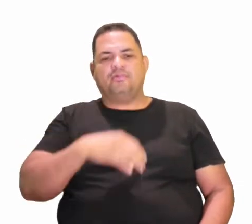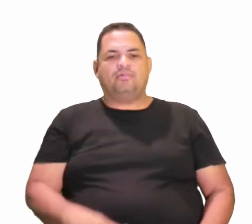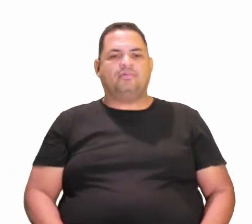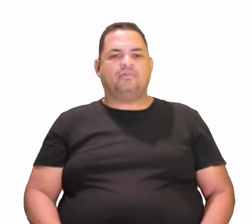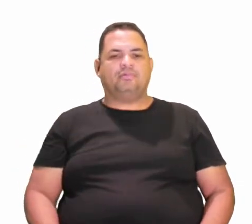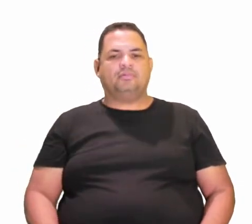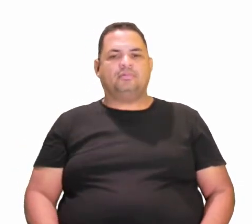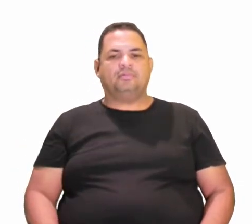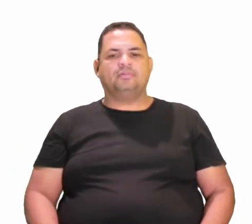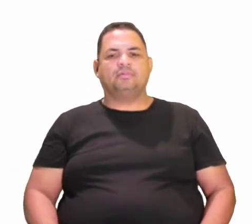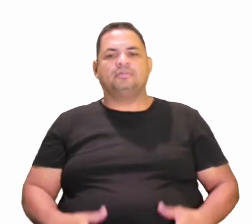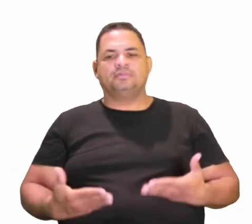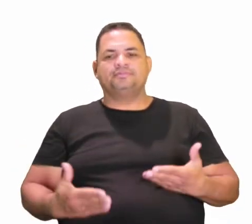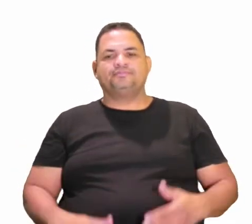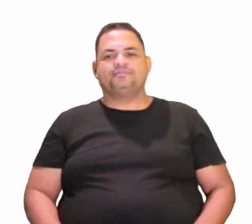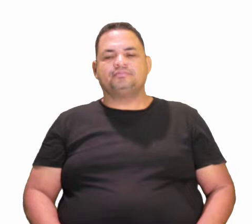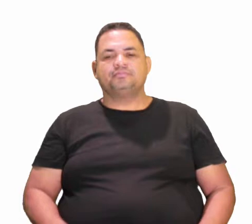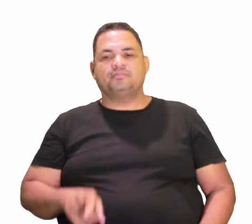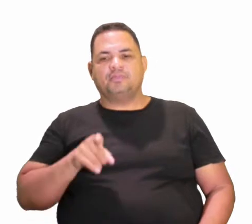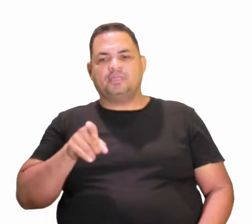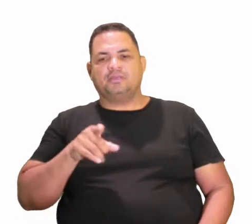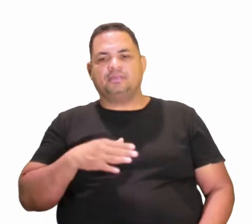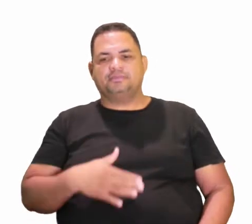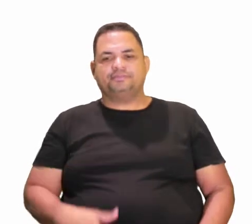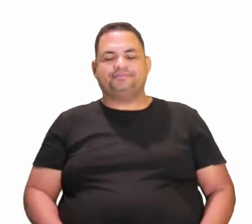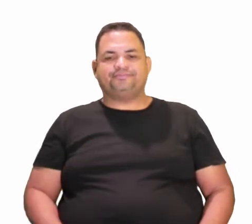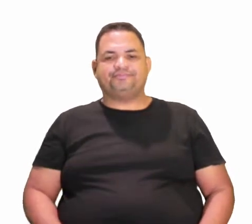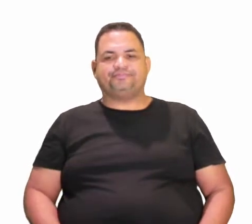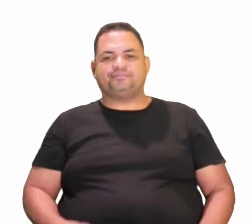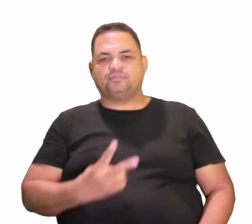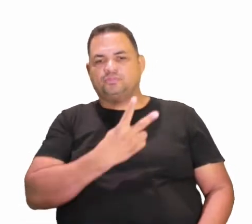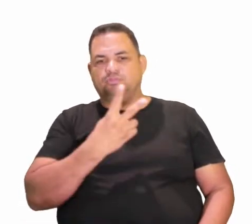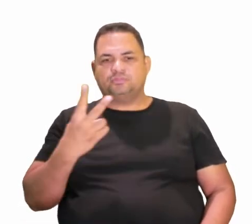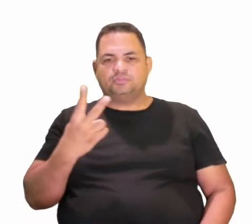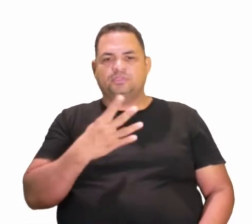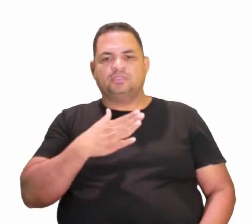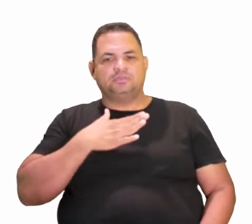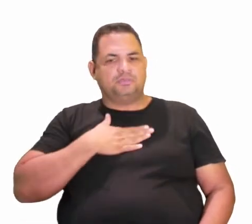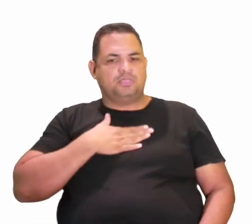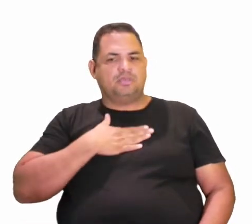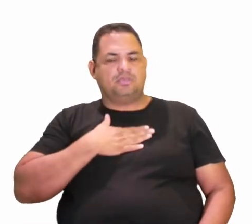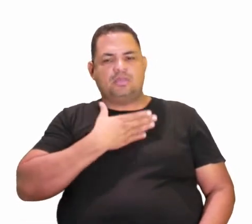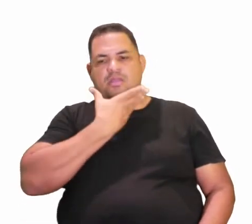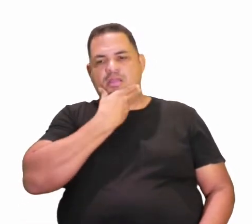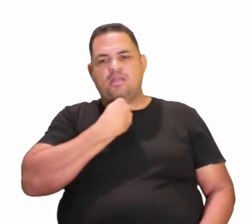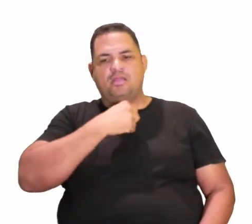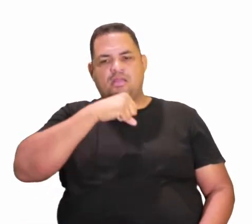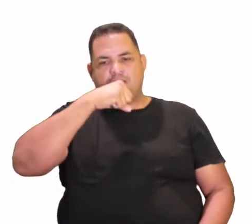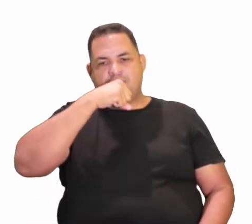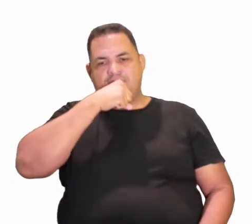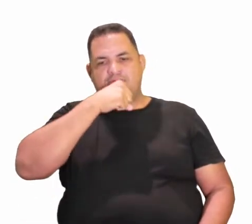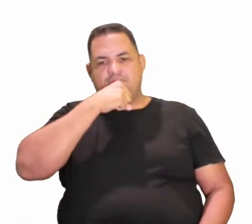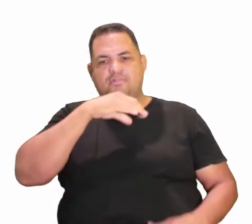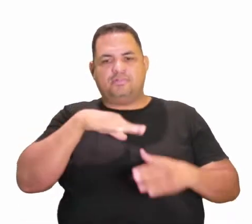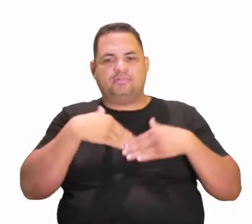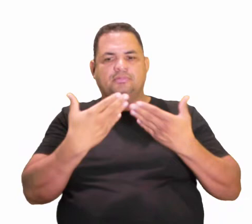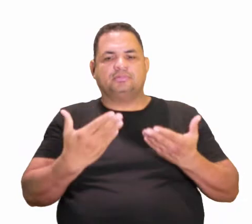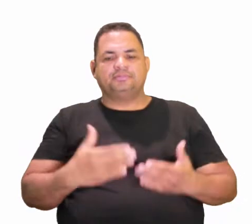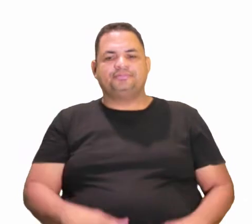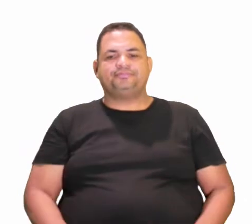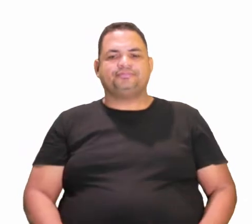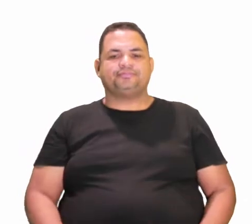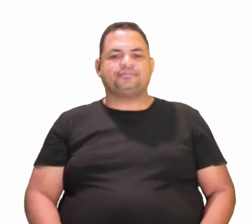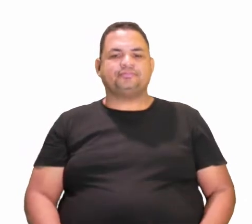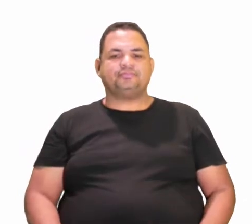pai. Para eu falar dos dois juntos e falar estes são os meus avós, eu vou falar como? These